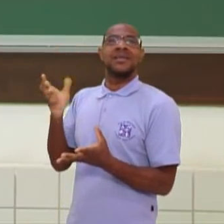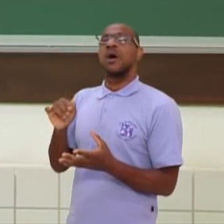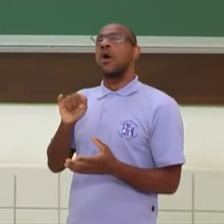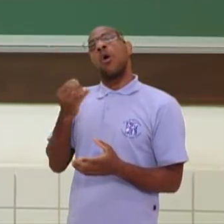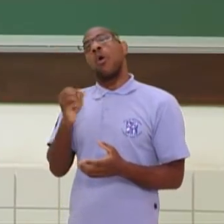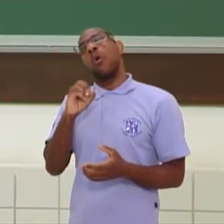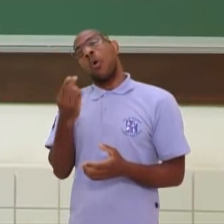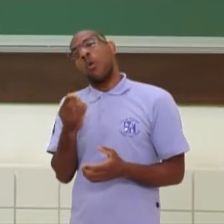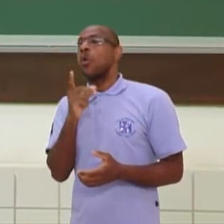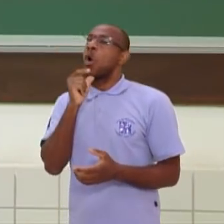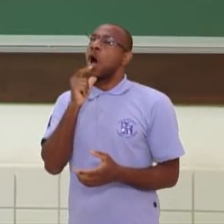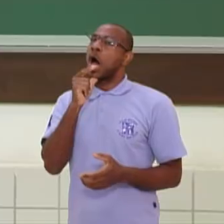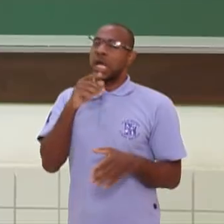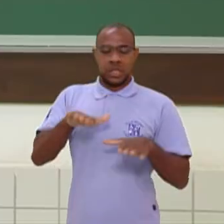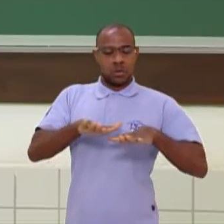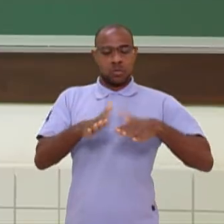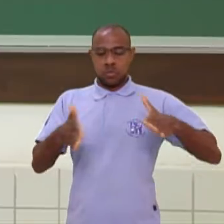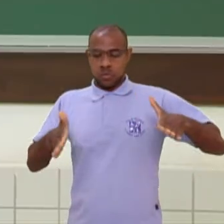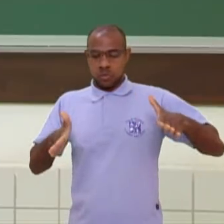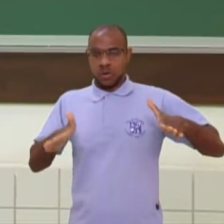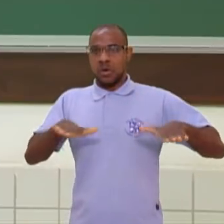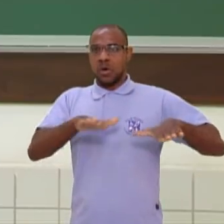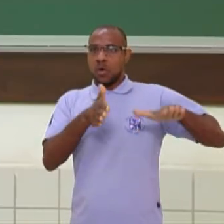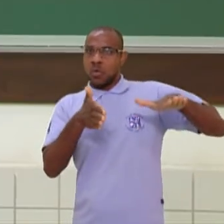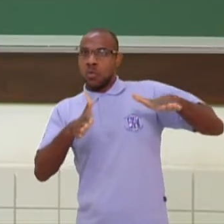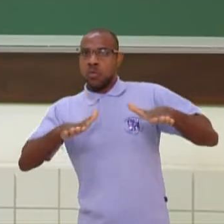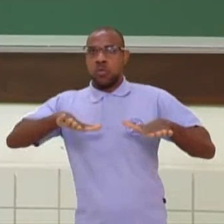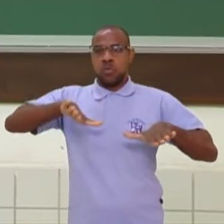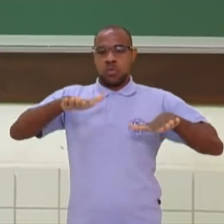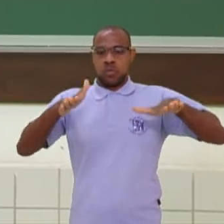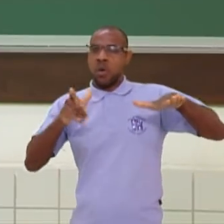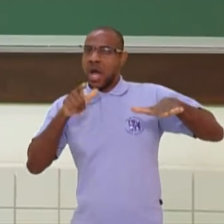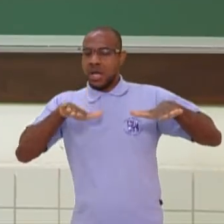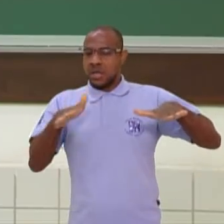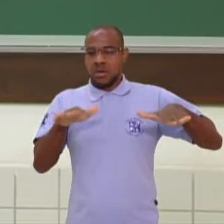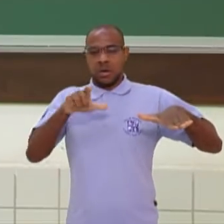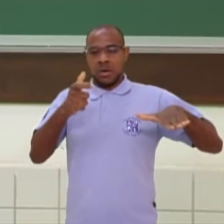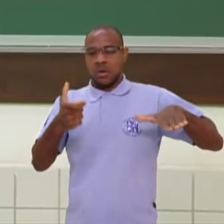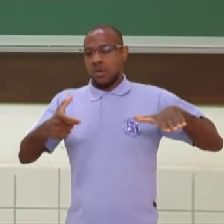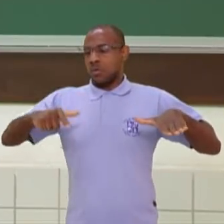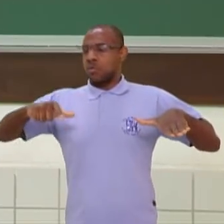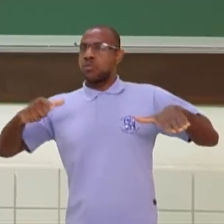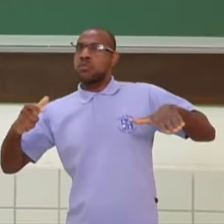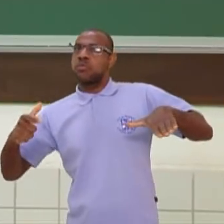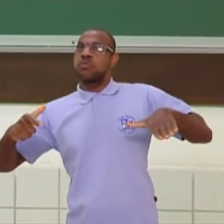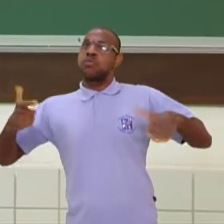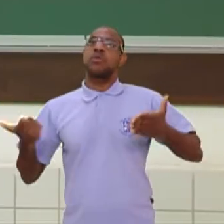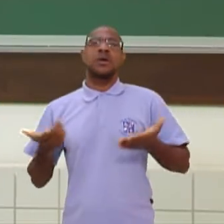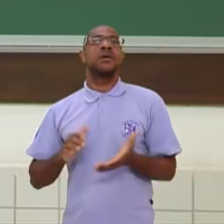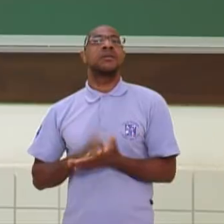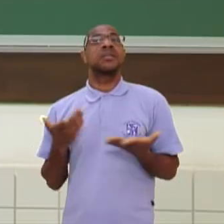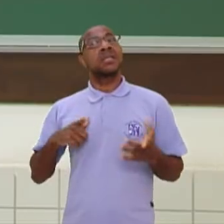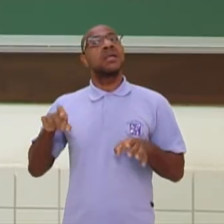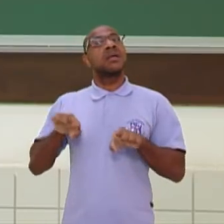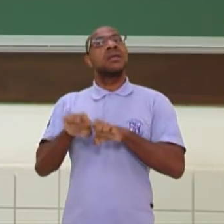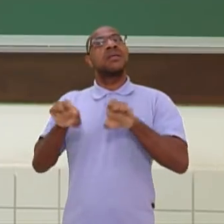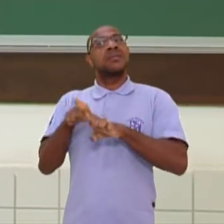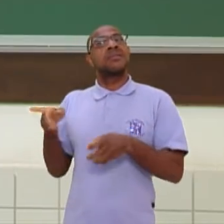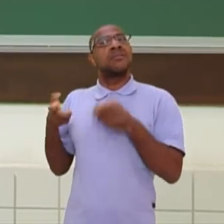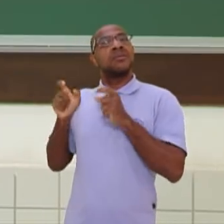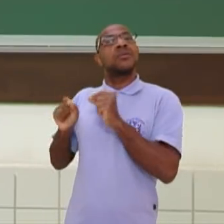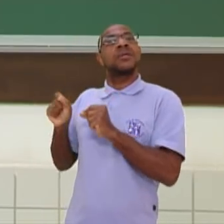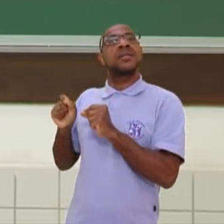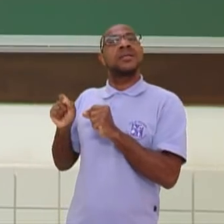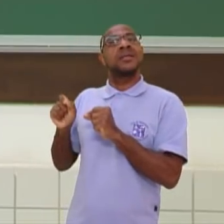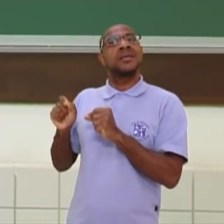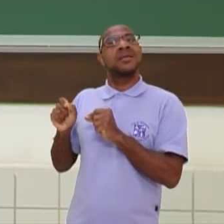que ele acaba fluindo, você vai ter a corredeira que vai fazer esse processo. Mas em um lago, se você tiver só essa estruturação, você vai perceber que ela